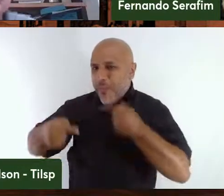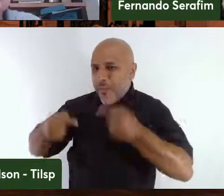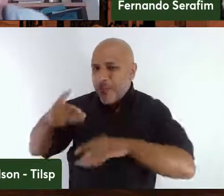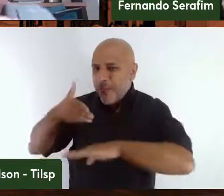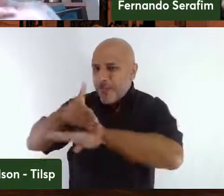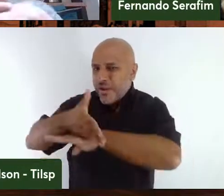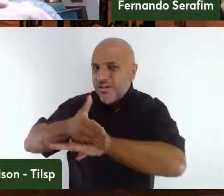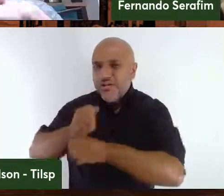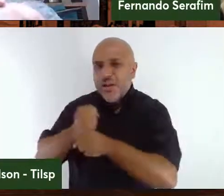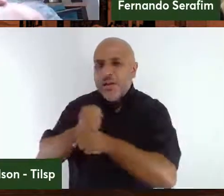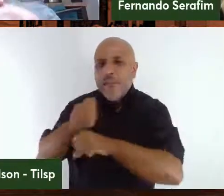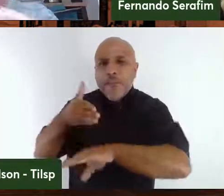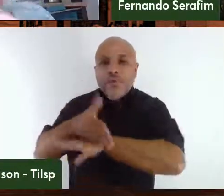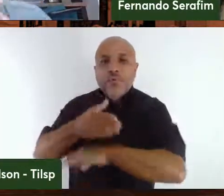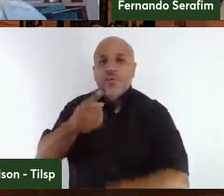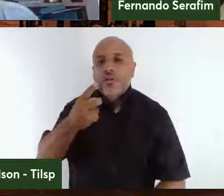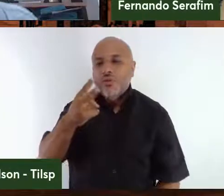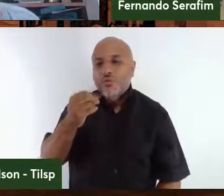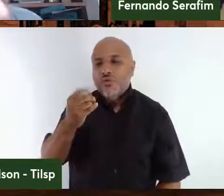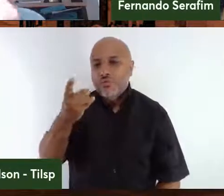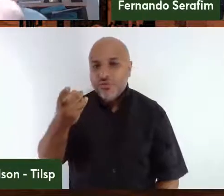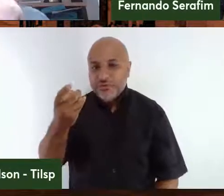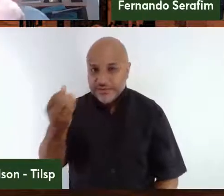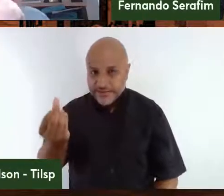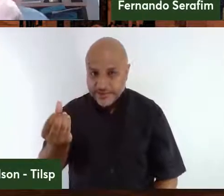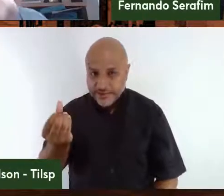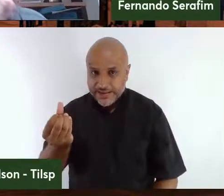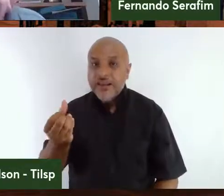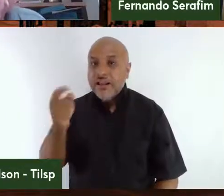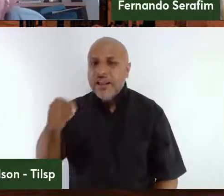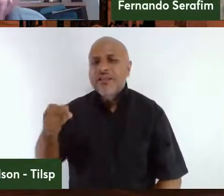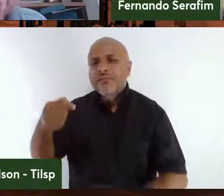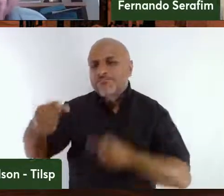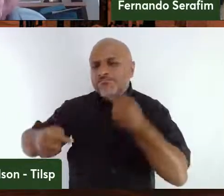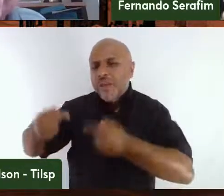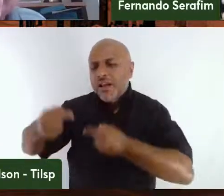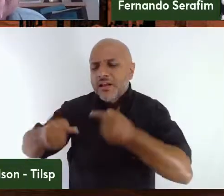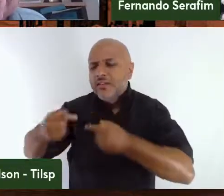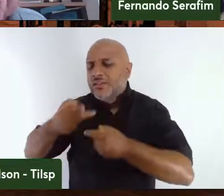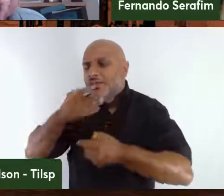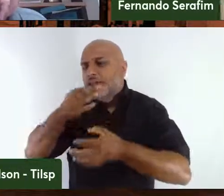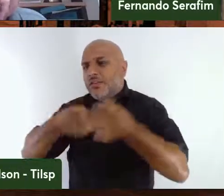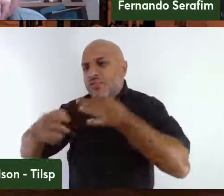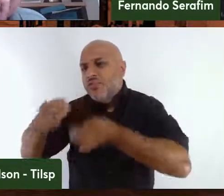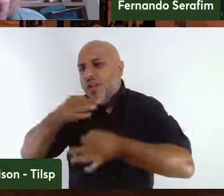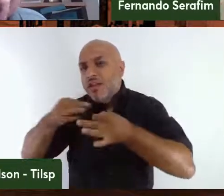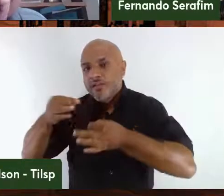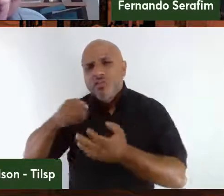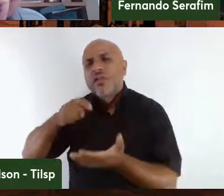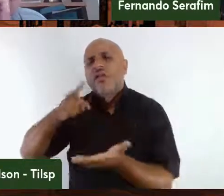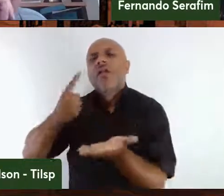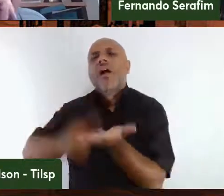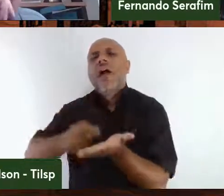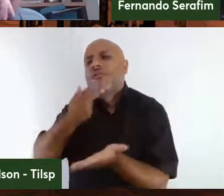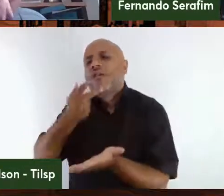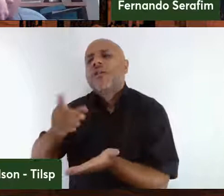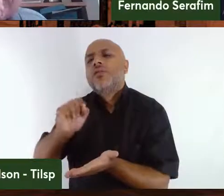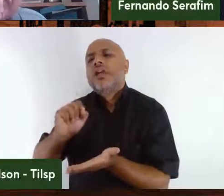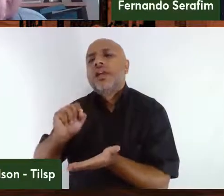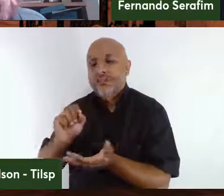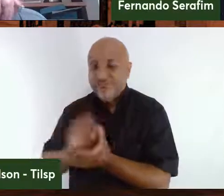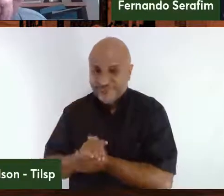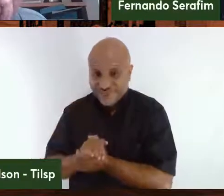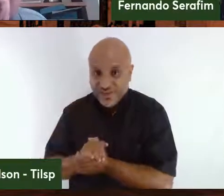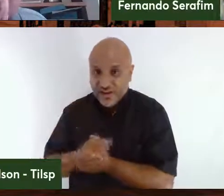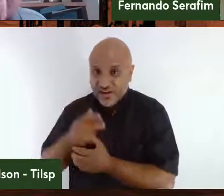participou em 2016, e nessa mesa você faz uma afirmação que eu achei maravilhosa. Você afirma o seguinte, Milton, abre aspas, né,